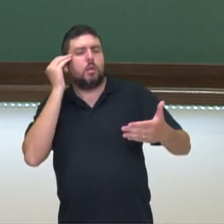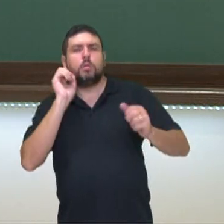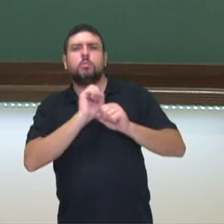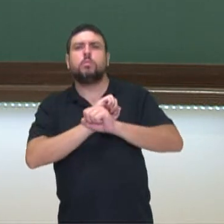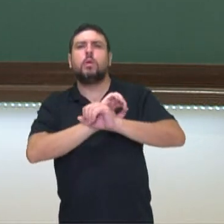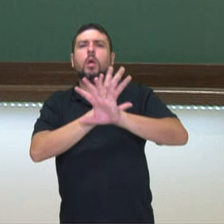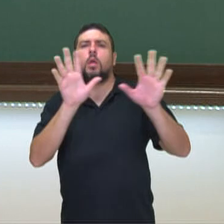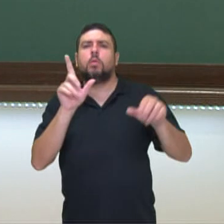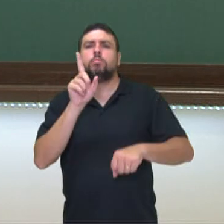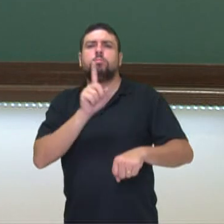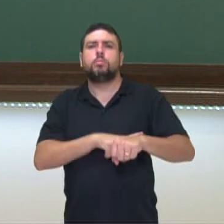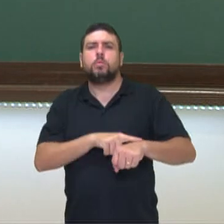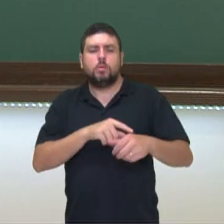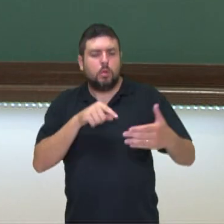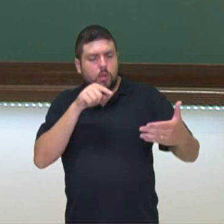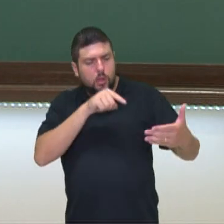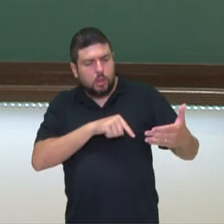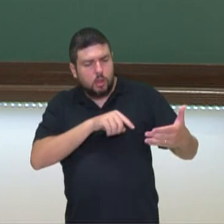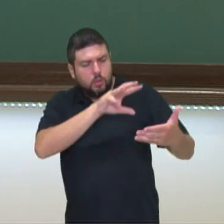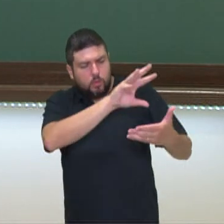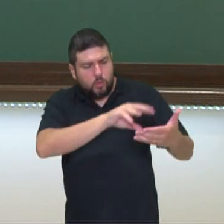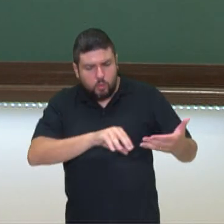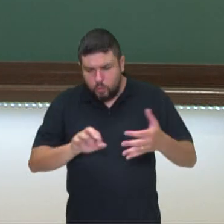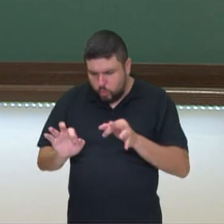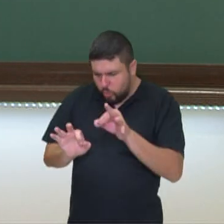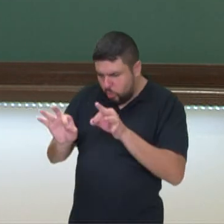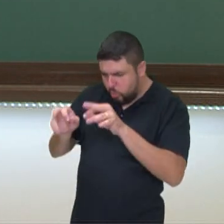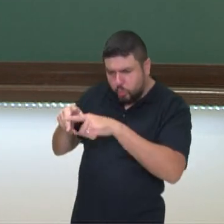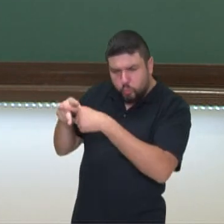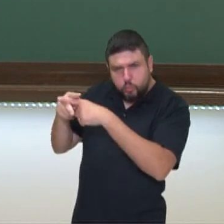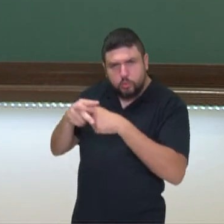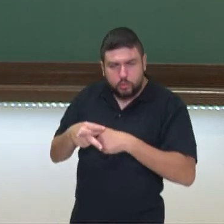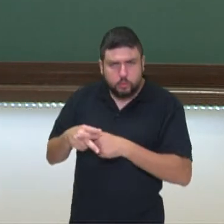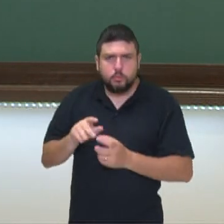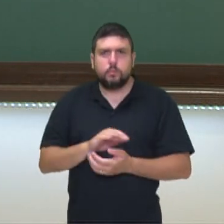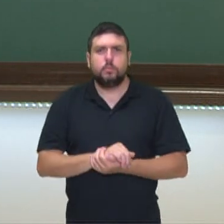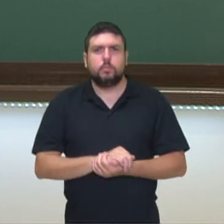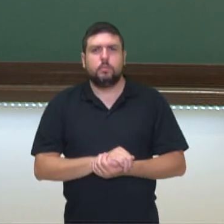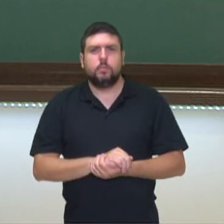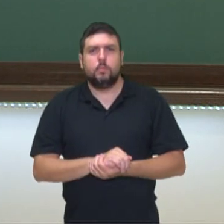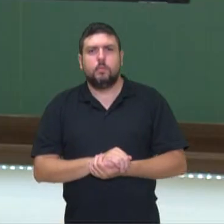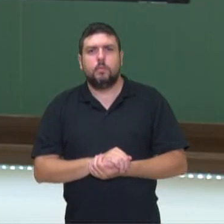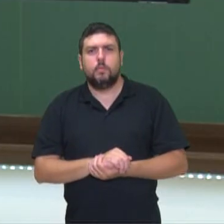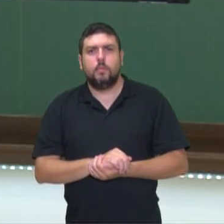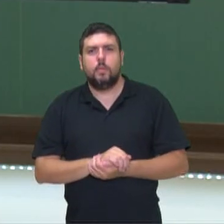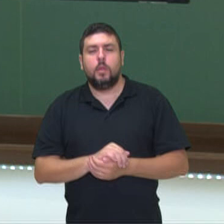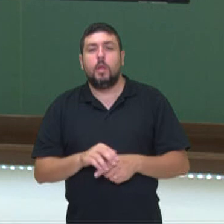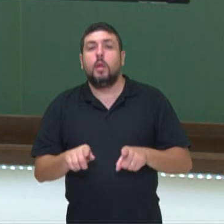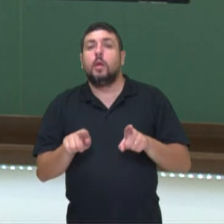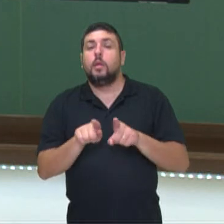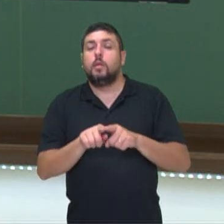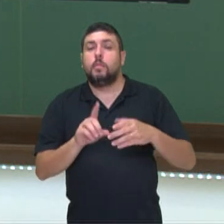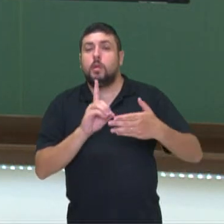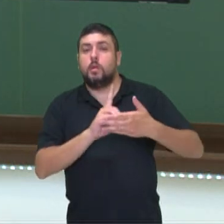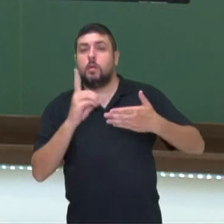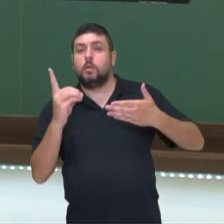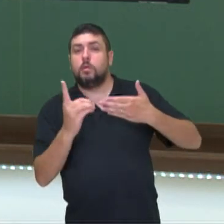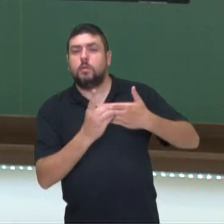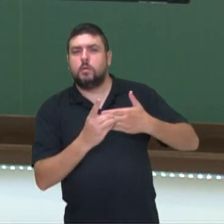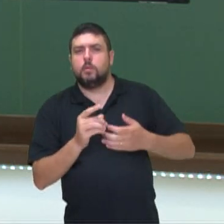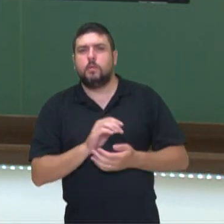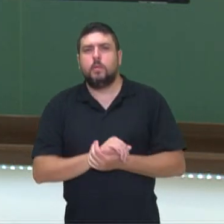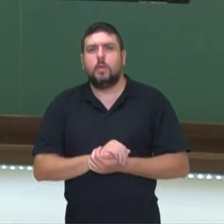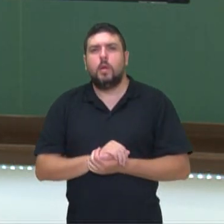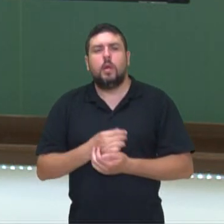possa realizar aquela ação que está naquele manual, por exemplo. E a questão da denotação, a linguagem denotativa se